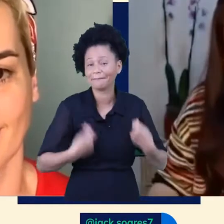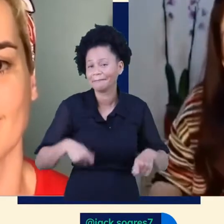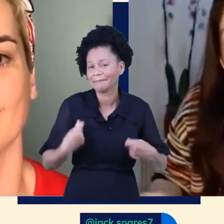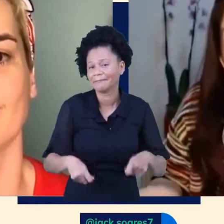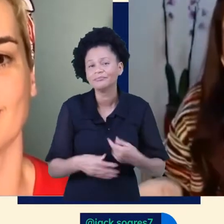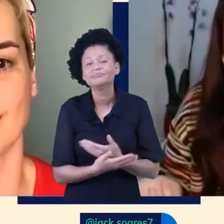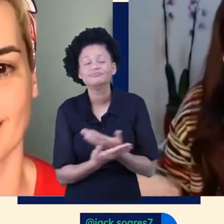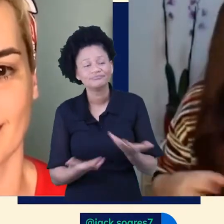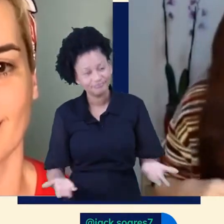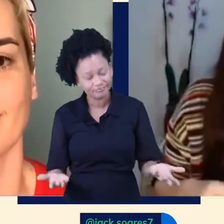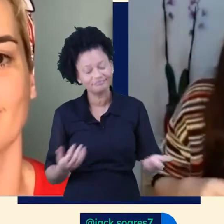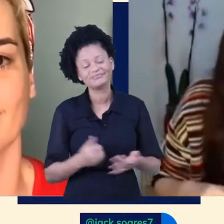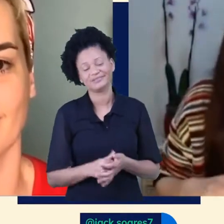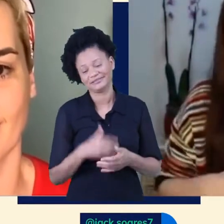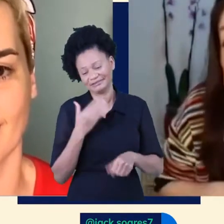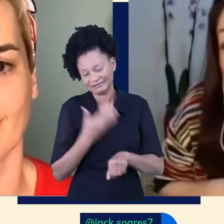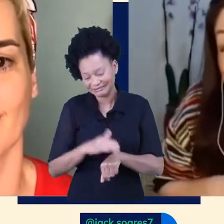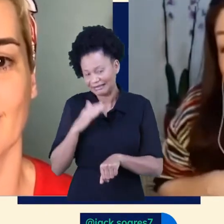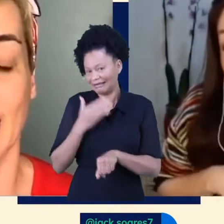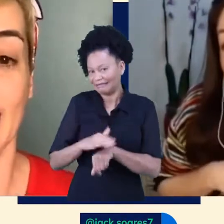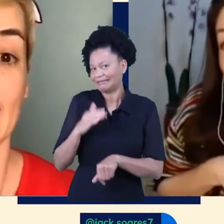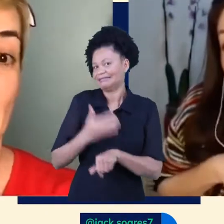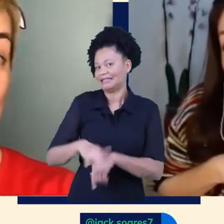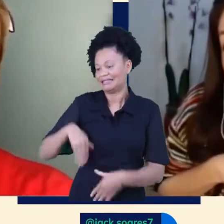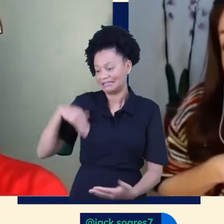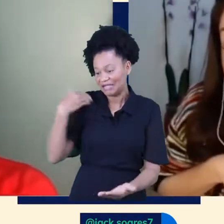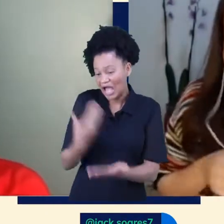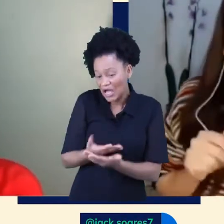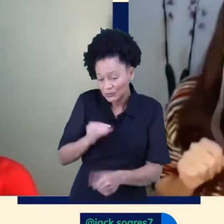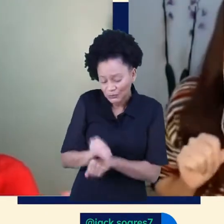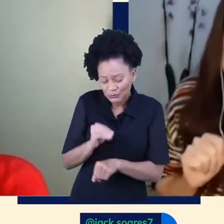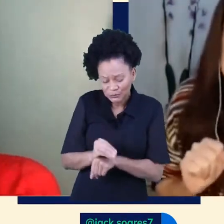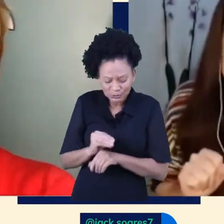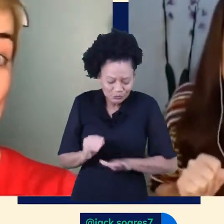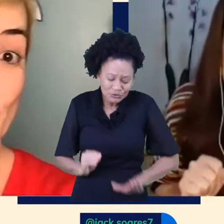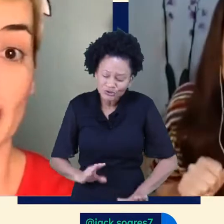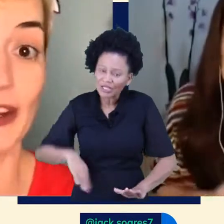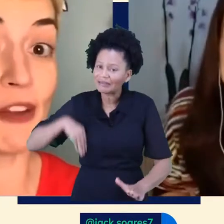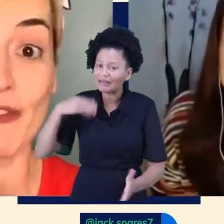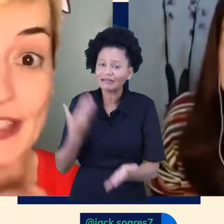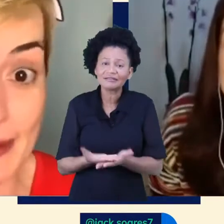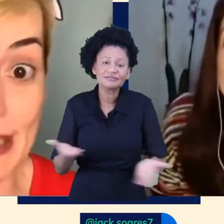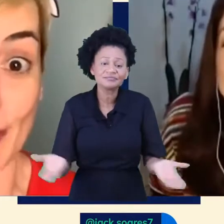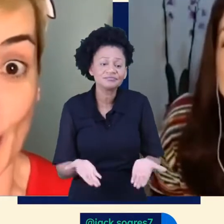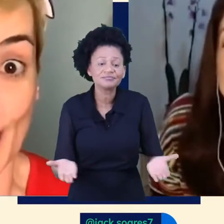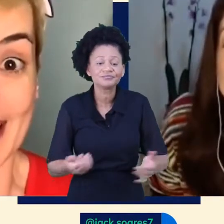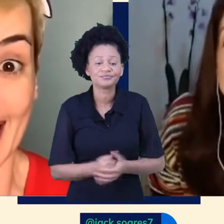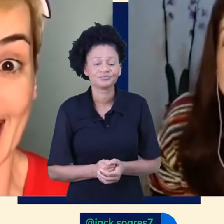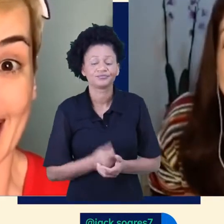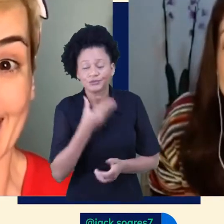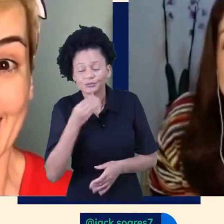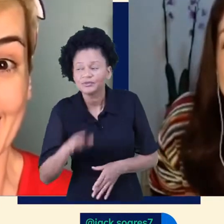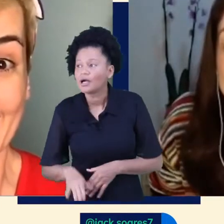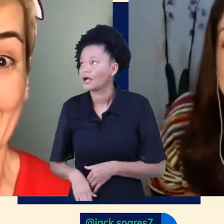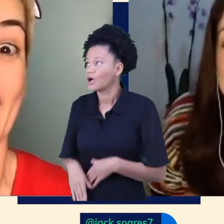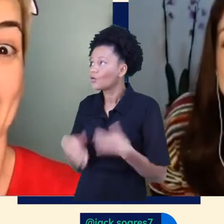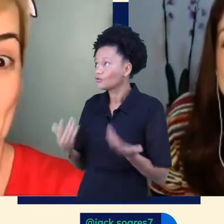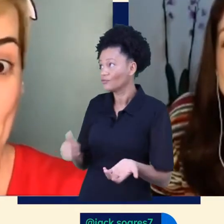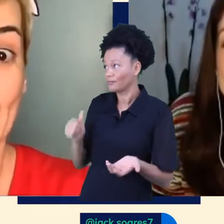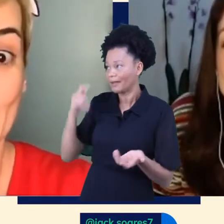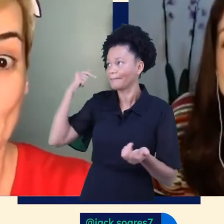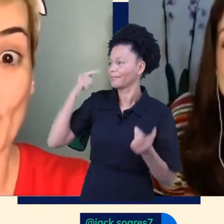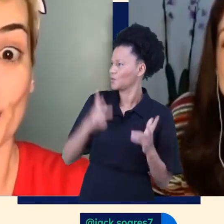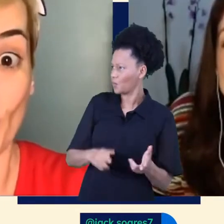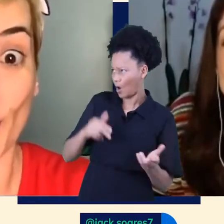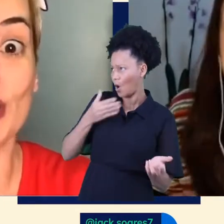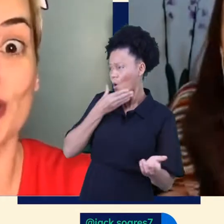exerceu esse papel de cuidadora desde que a gente era bem pequenininha. Agora, E se aí o pega uma menino boneca na mão do menino, ele vai fazer a mesma coisa, né?